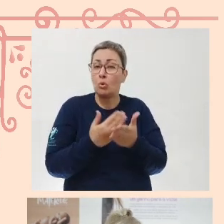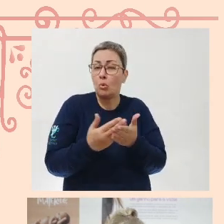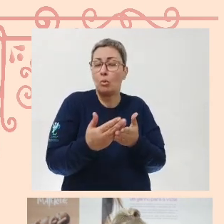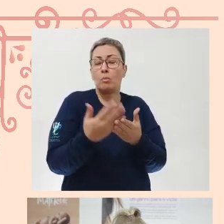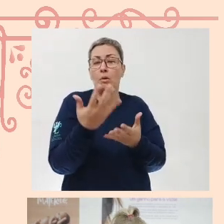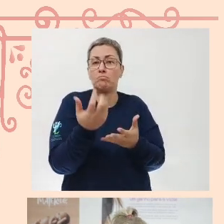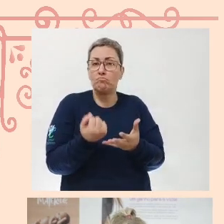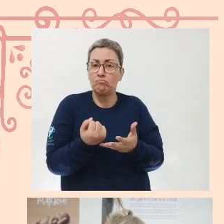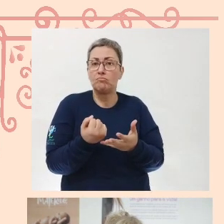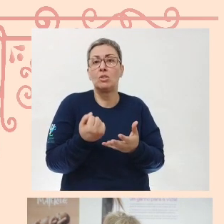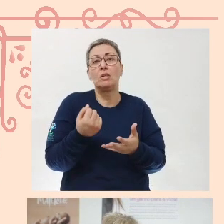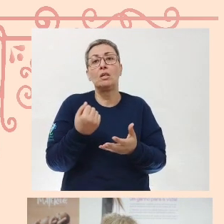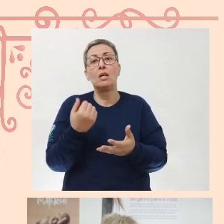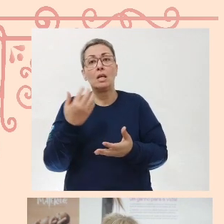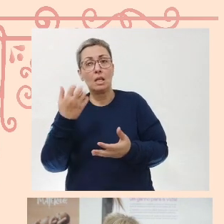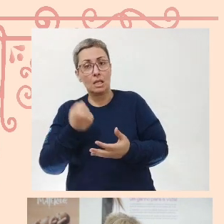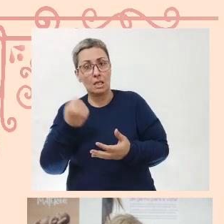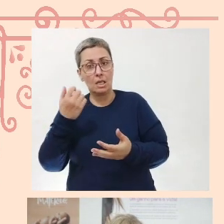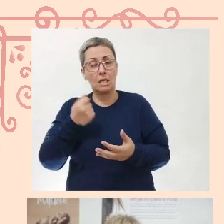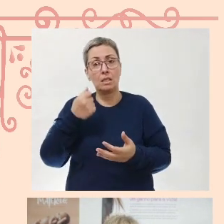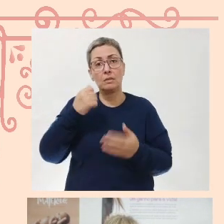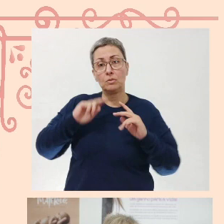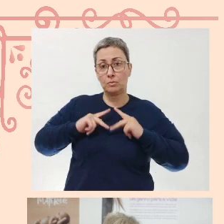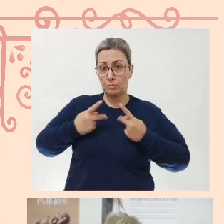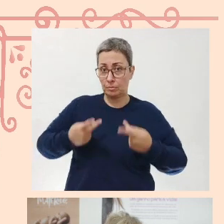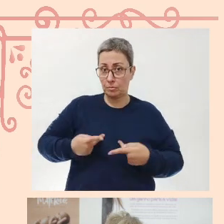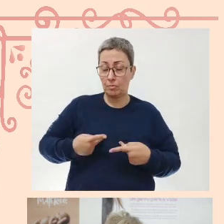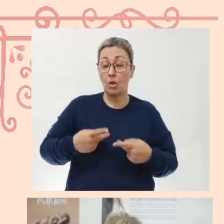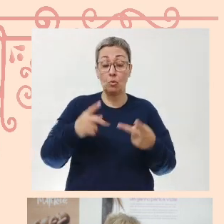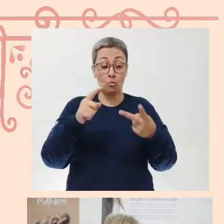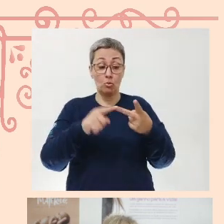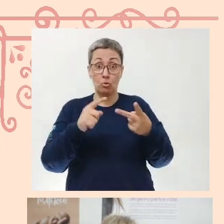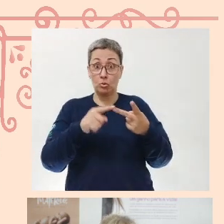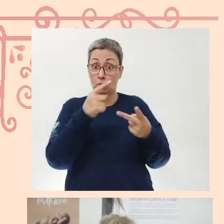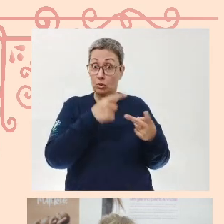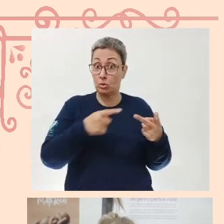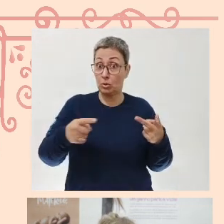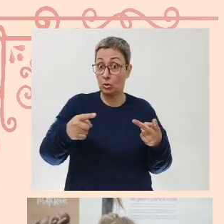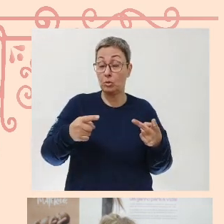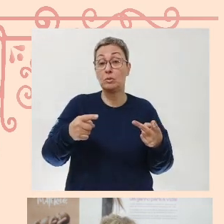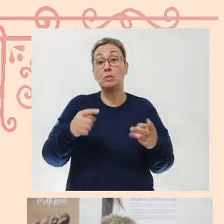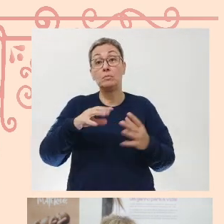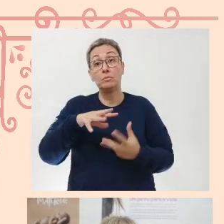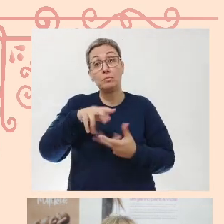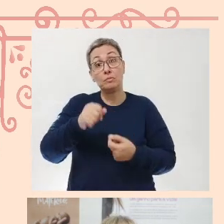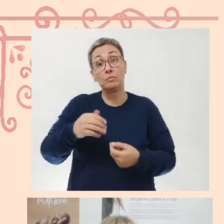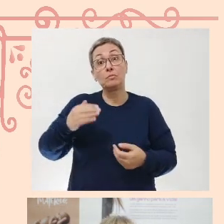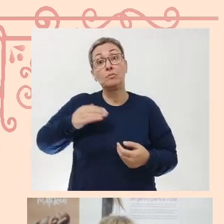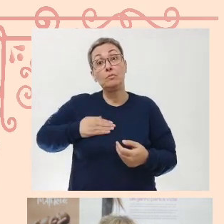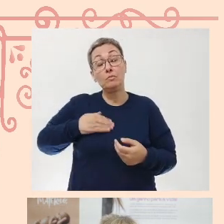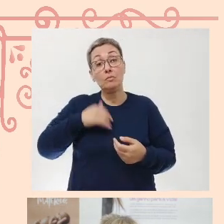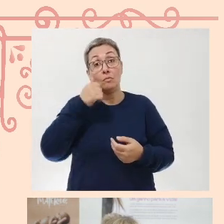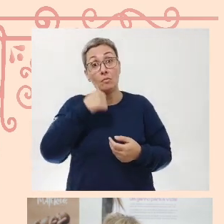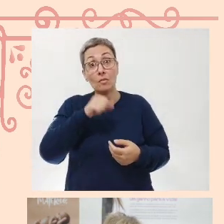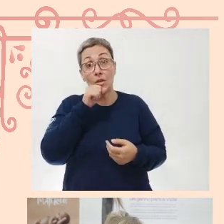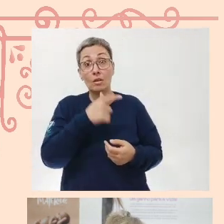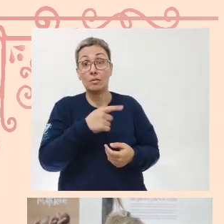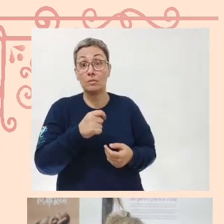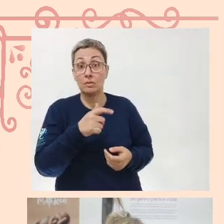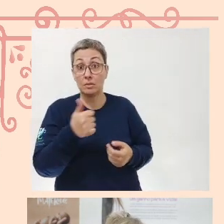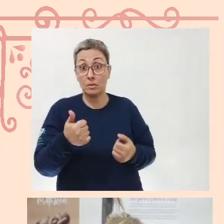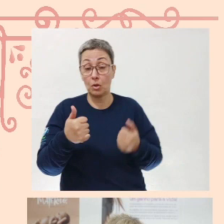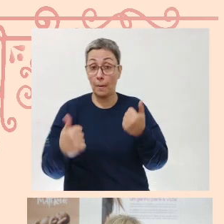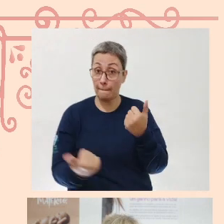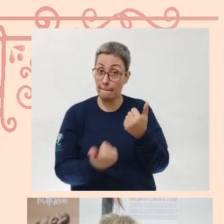leite humano. O segundo objetivo da Semana Mundial do Aleitamento Materno